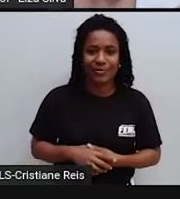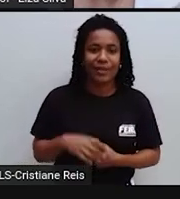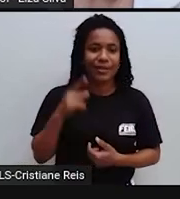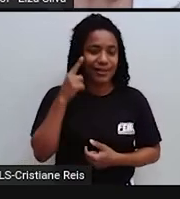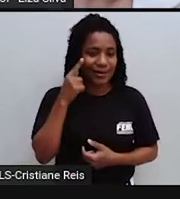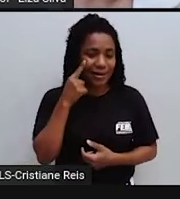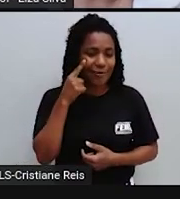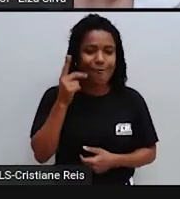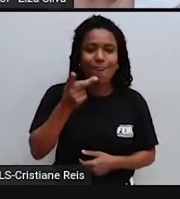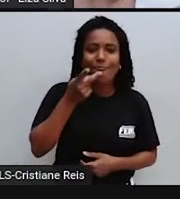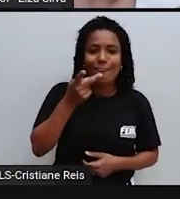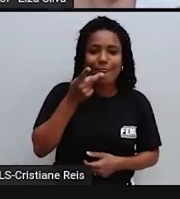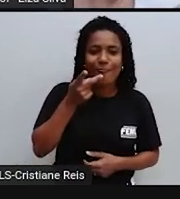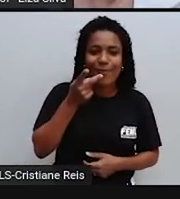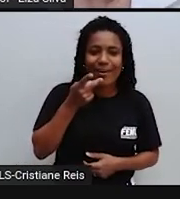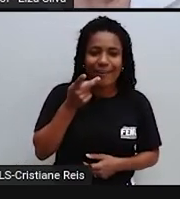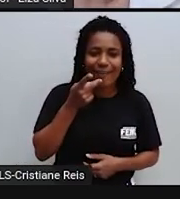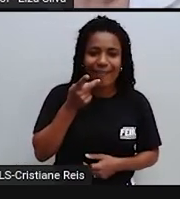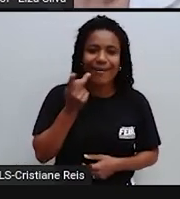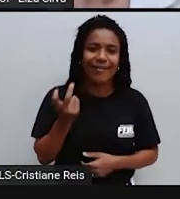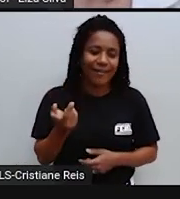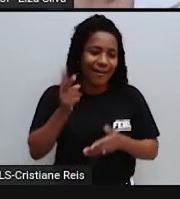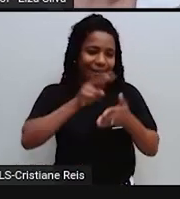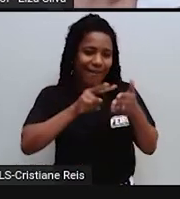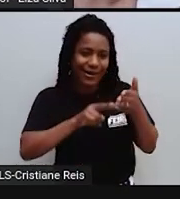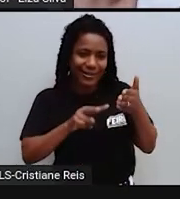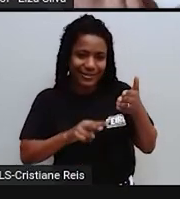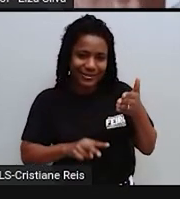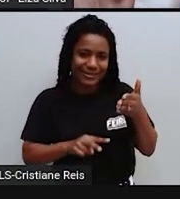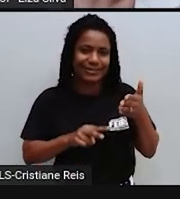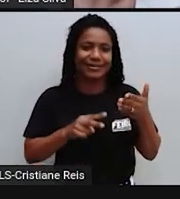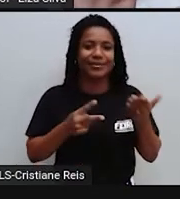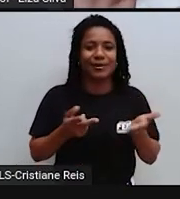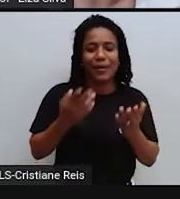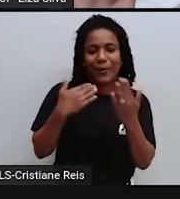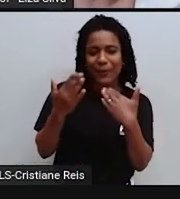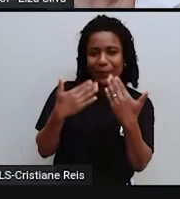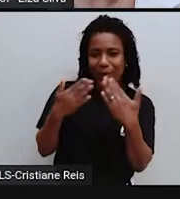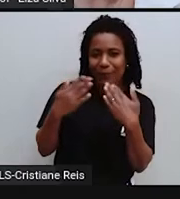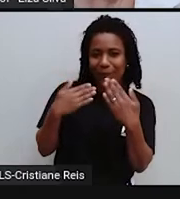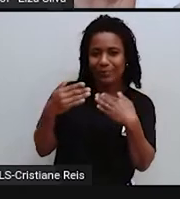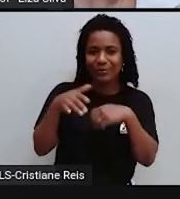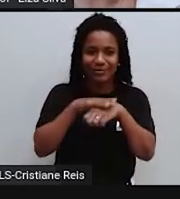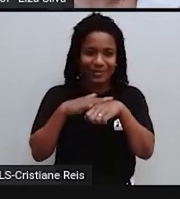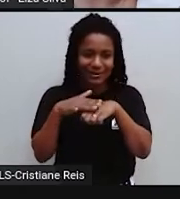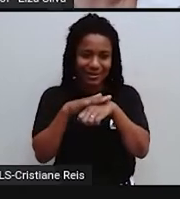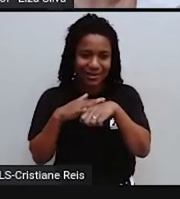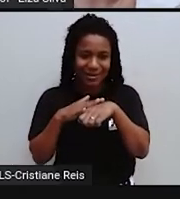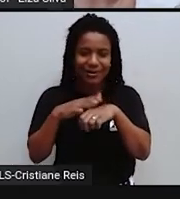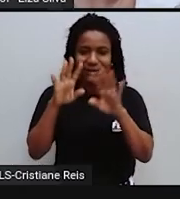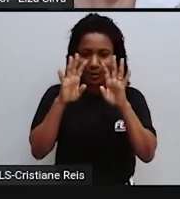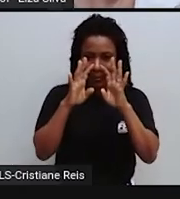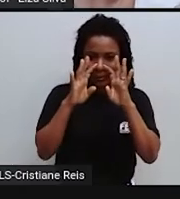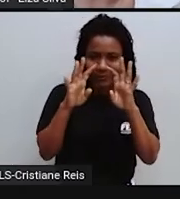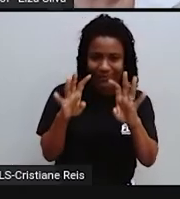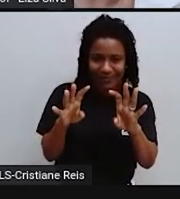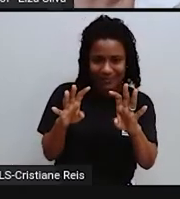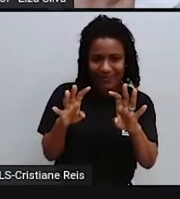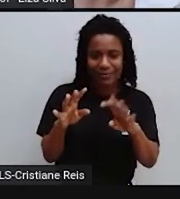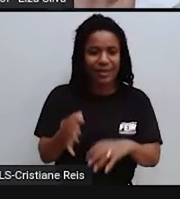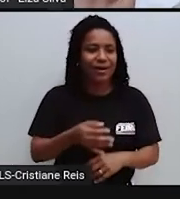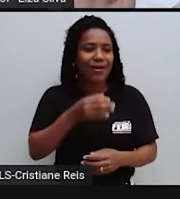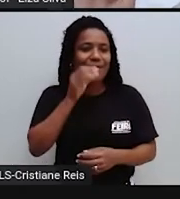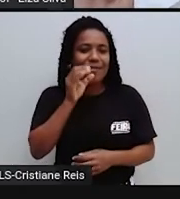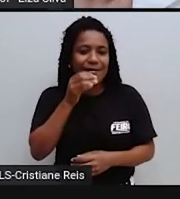speak, falar, read, ler, talk, conversar, watch, assistir, drink,